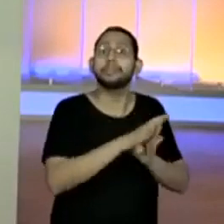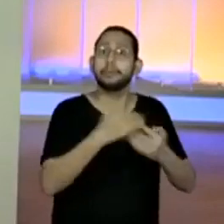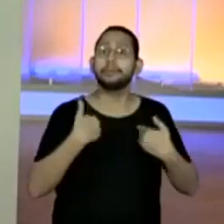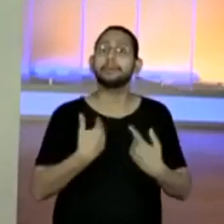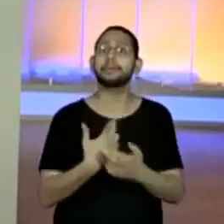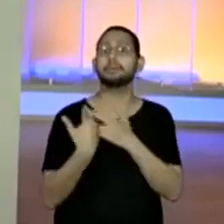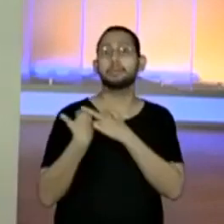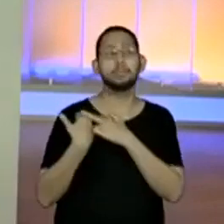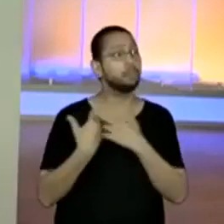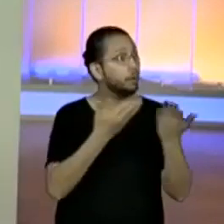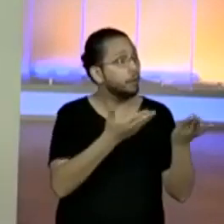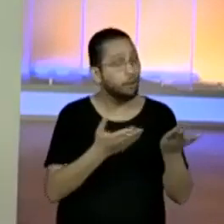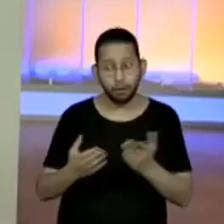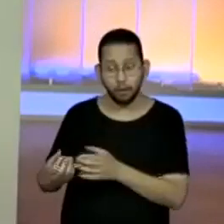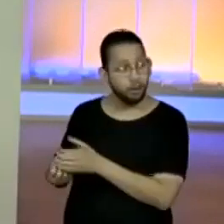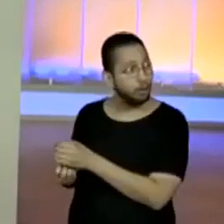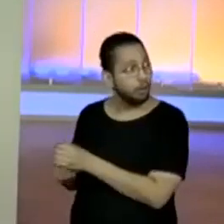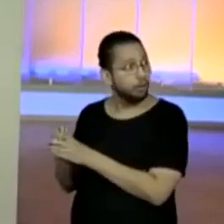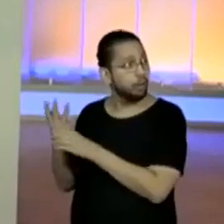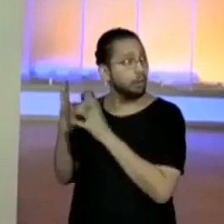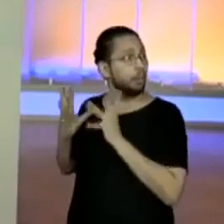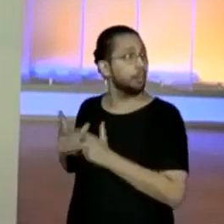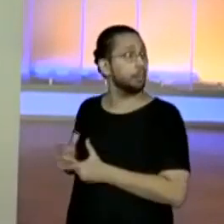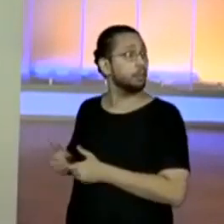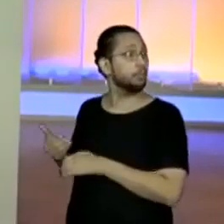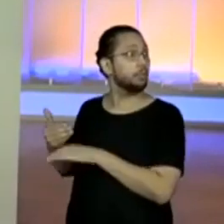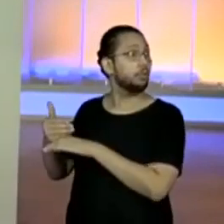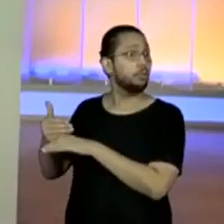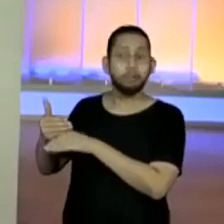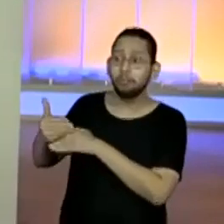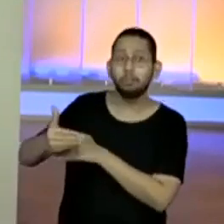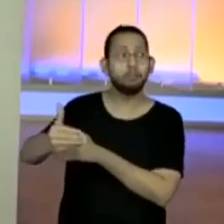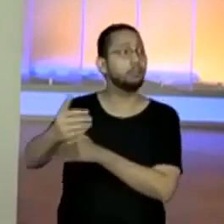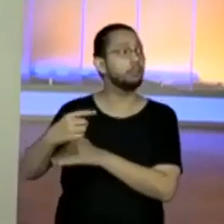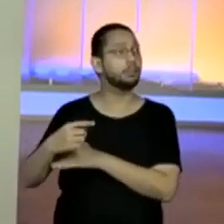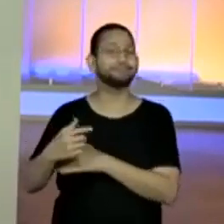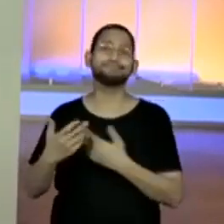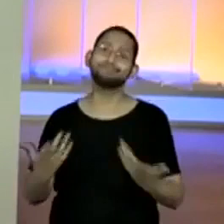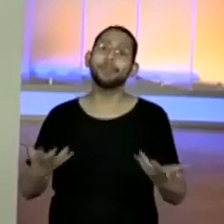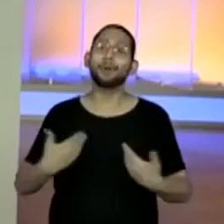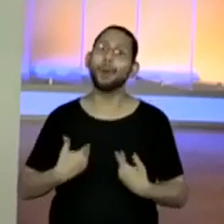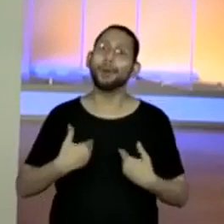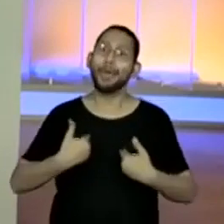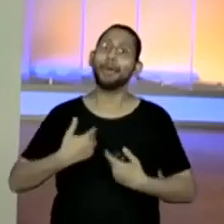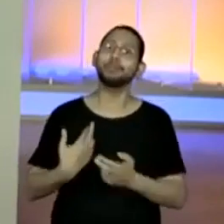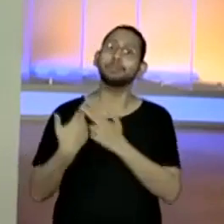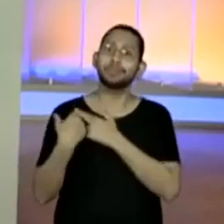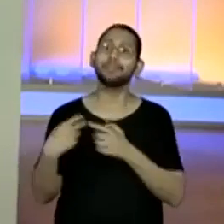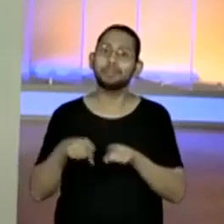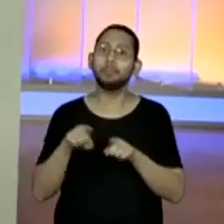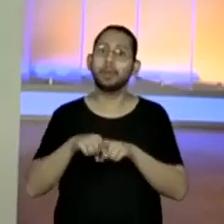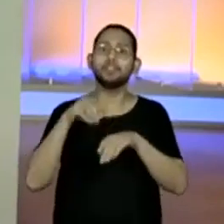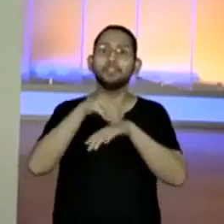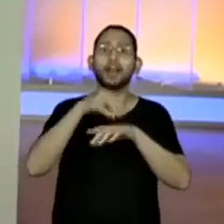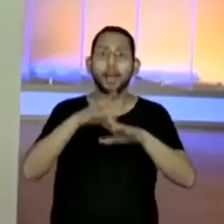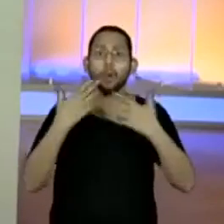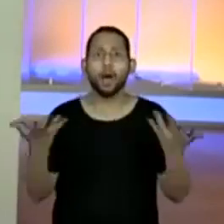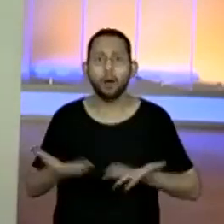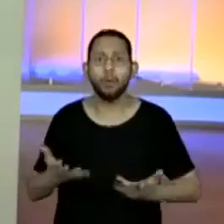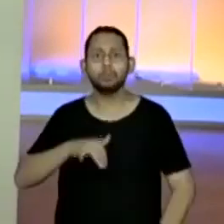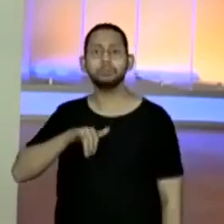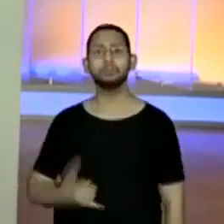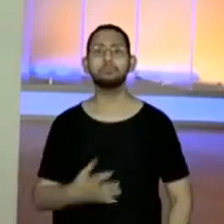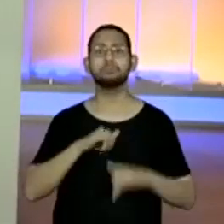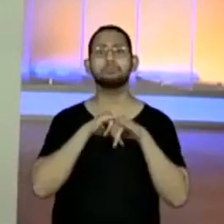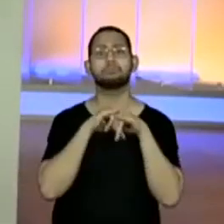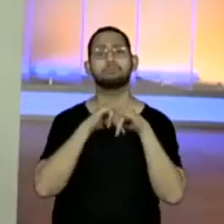tem que ser limpo. Eu poderia falar, não é? Eu vou aproveitar então esse momento que eu estou falando com um monte de gente e eu vou agora pedir